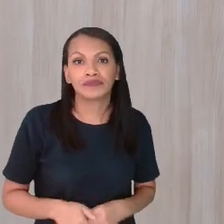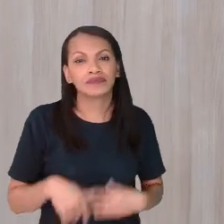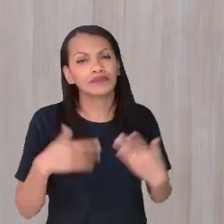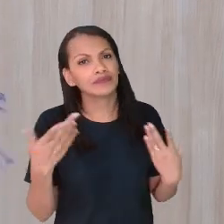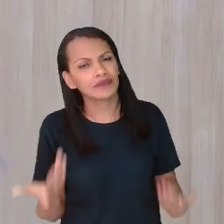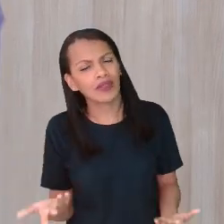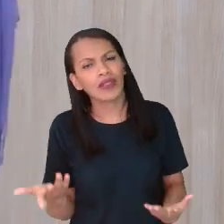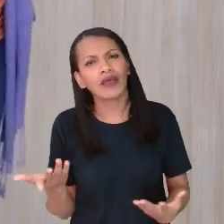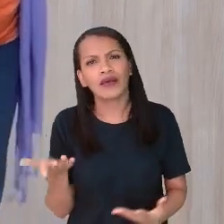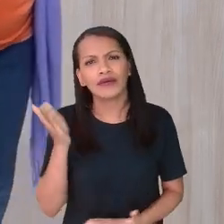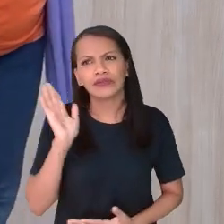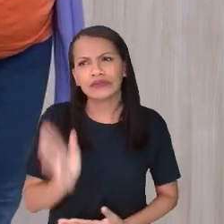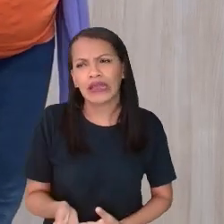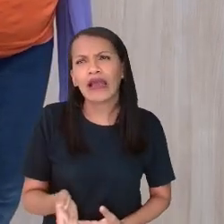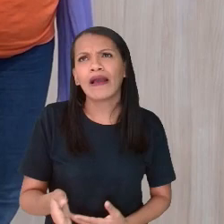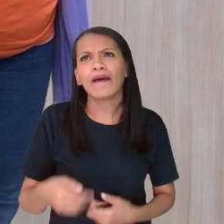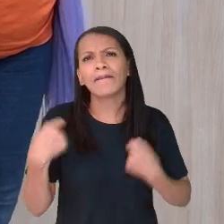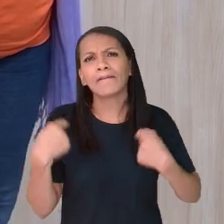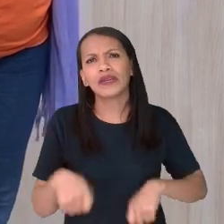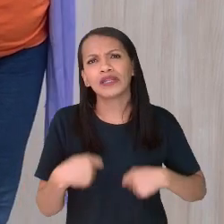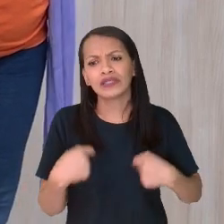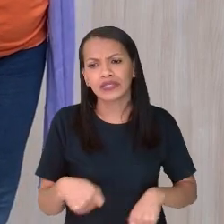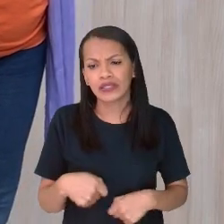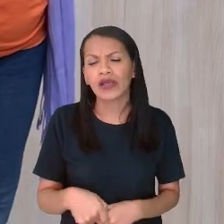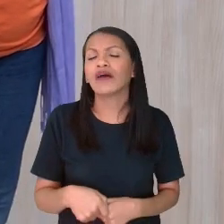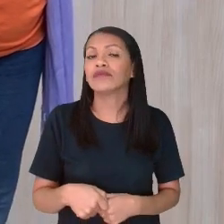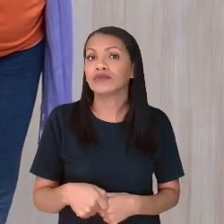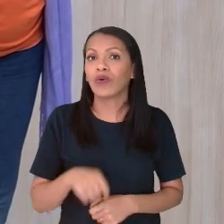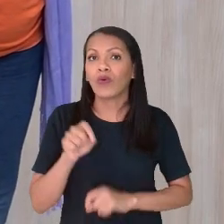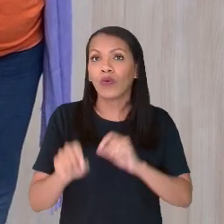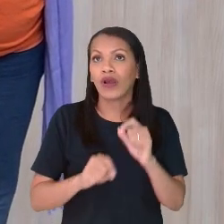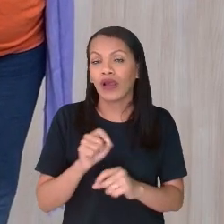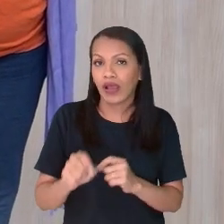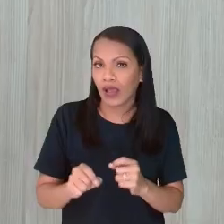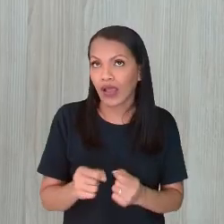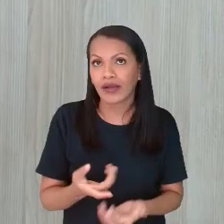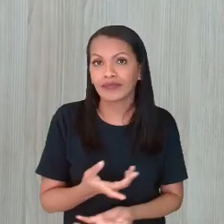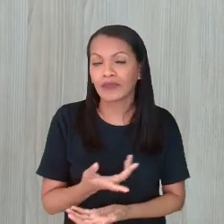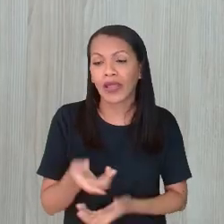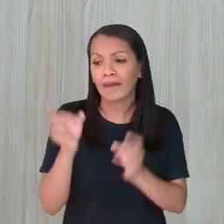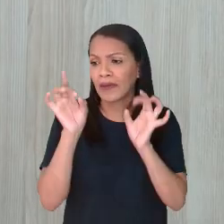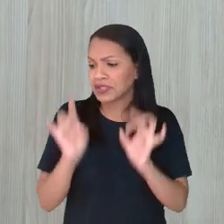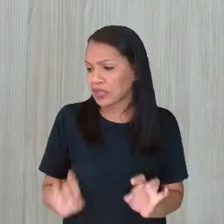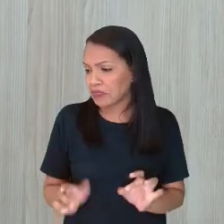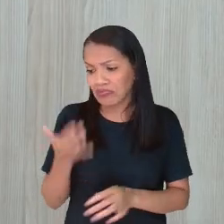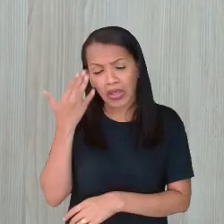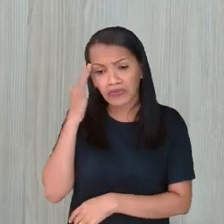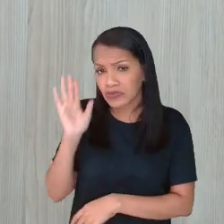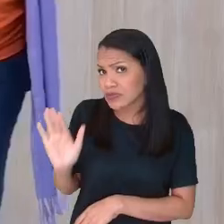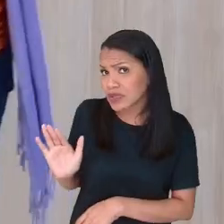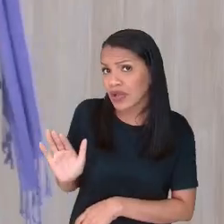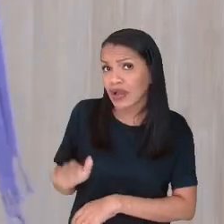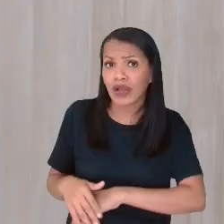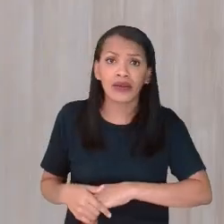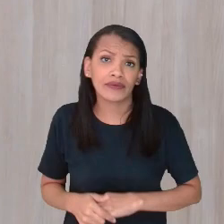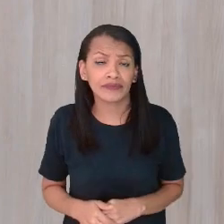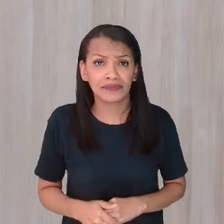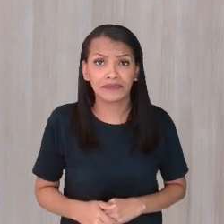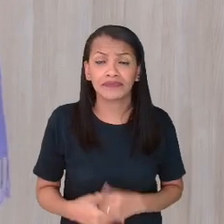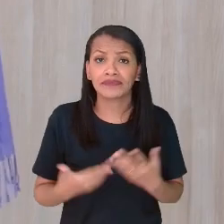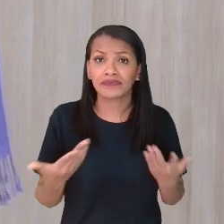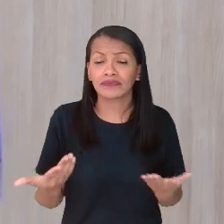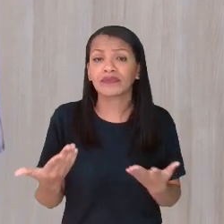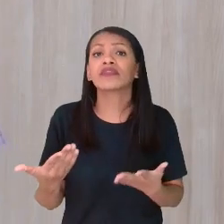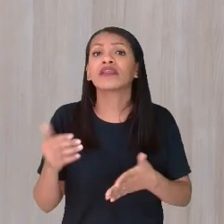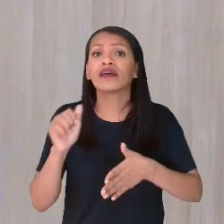chama ainda necessidades especiais, Vilma? Como que chama, né? Sabe que eu não sei. Ah, gente, o pessoal Muda tanto,